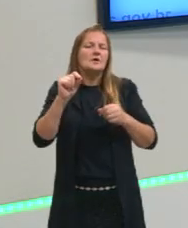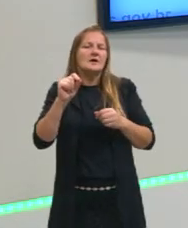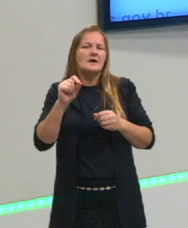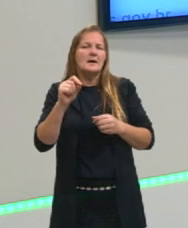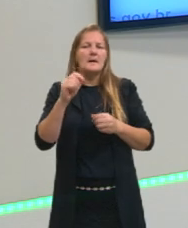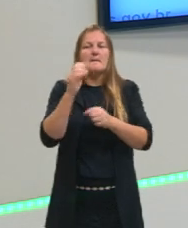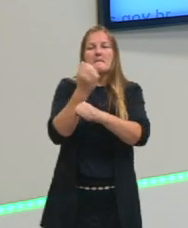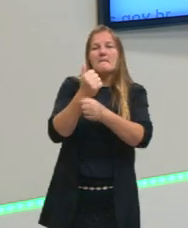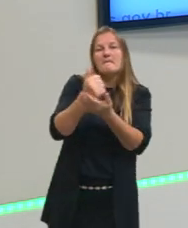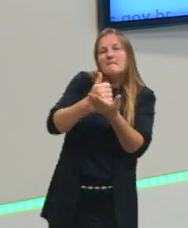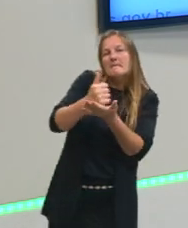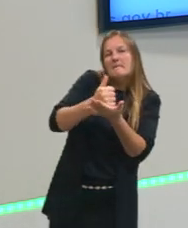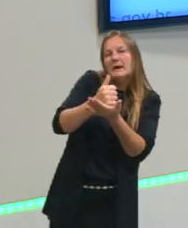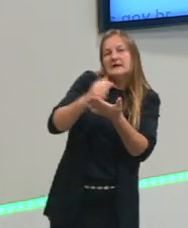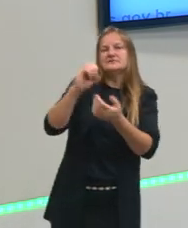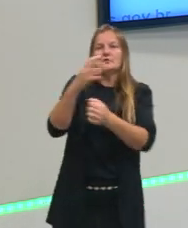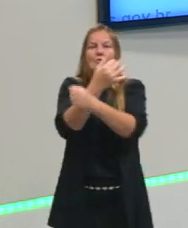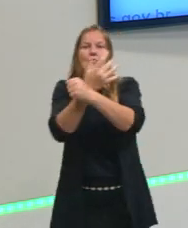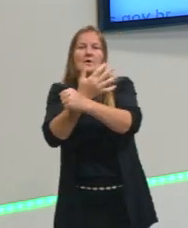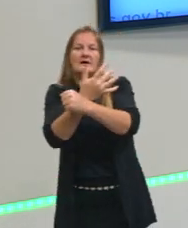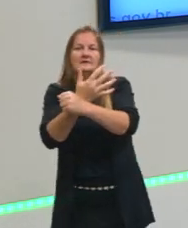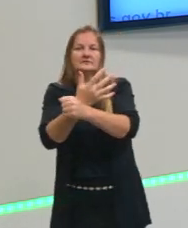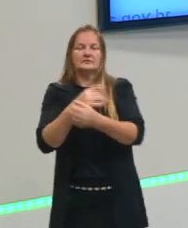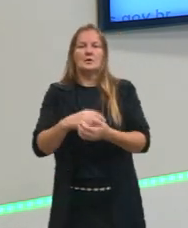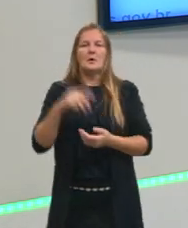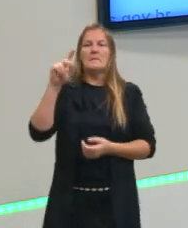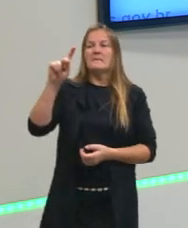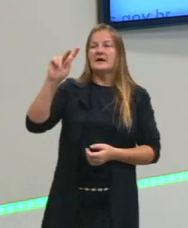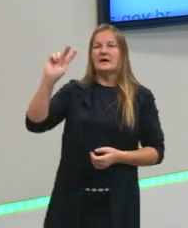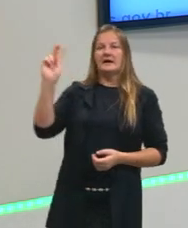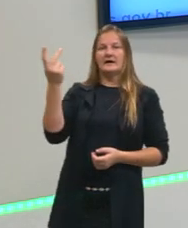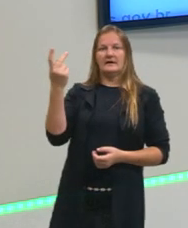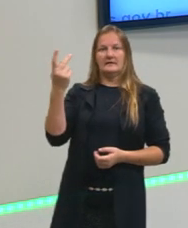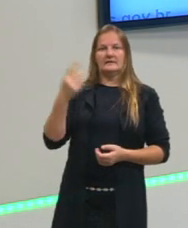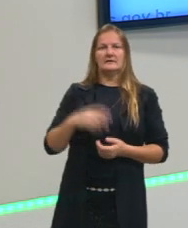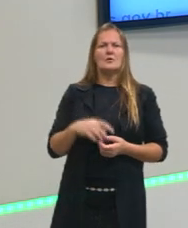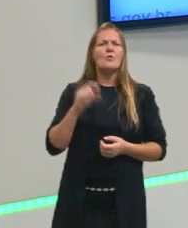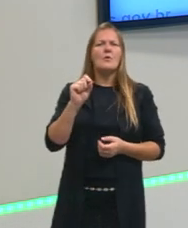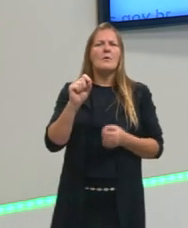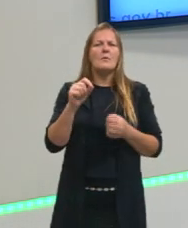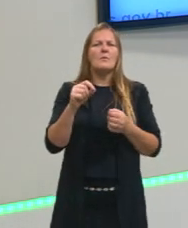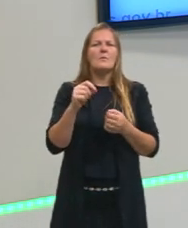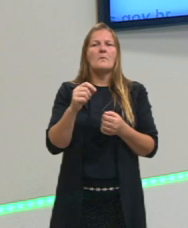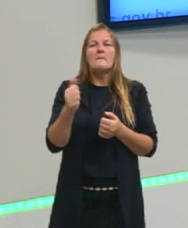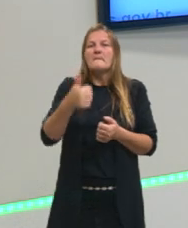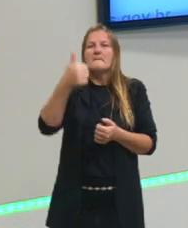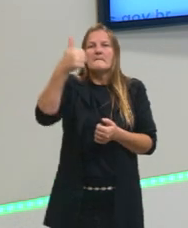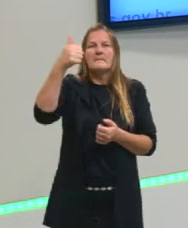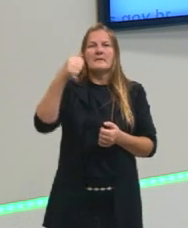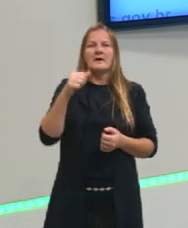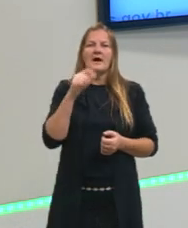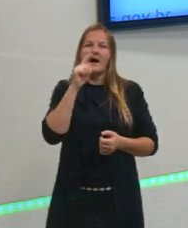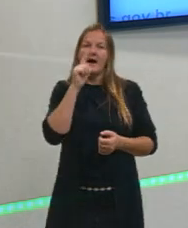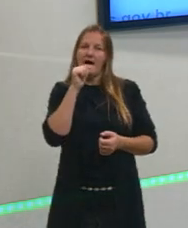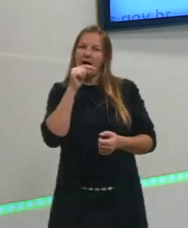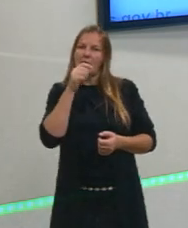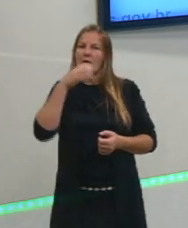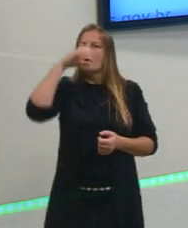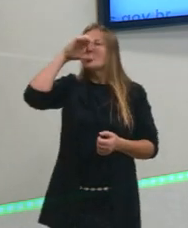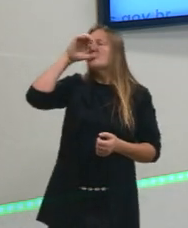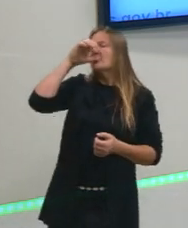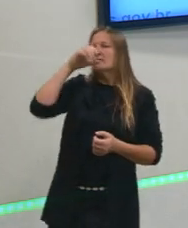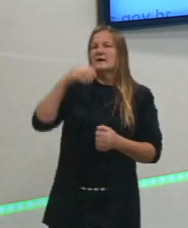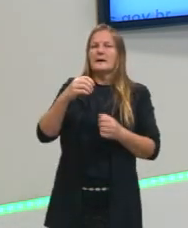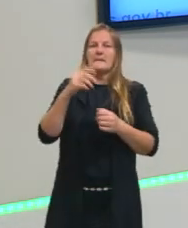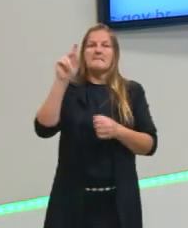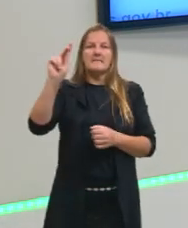ela é uma base Ah tá como o PH ideal para nós consumirmos uma água a gente sabe que é sete vocês já